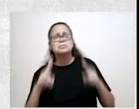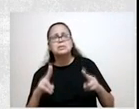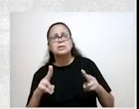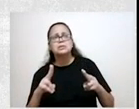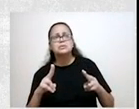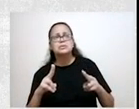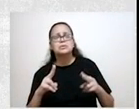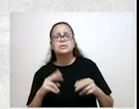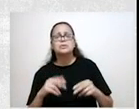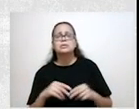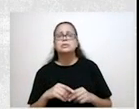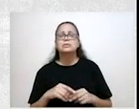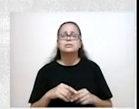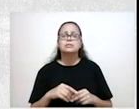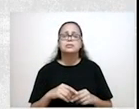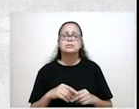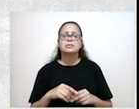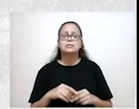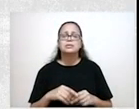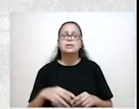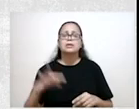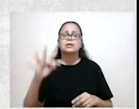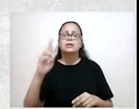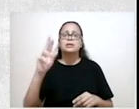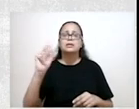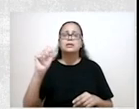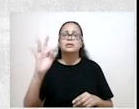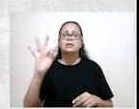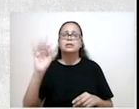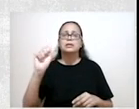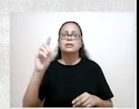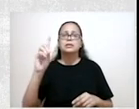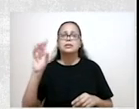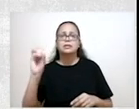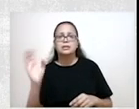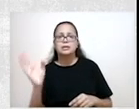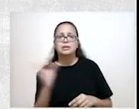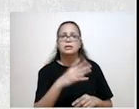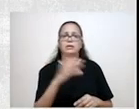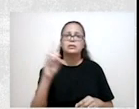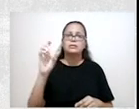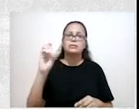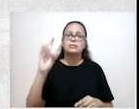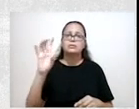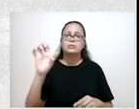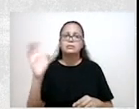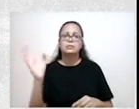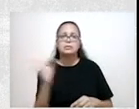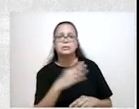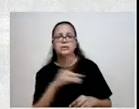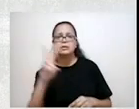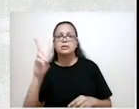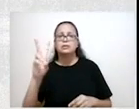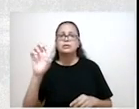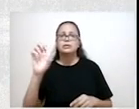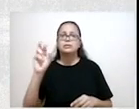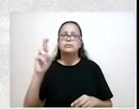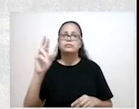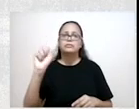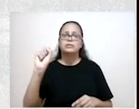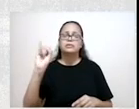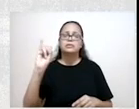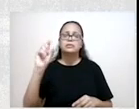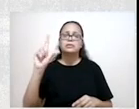impostas pelo Tratado de Versalhes. Então aquele revanchismo com os franceses não tinha acabado,